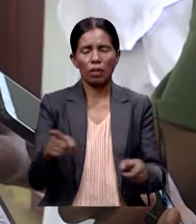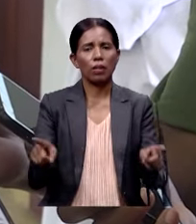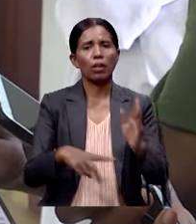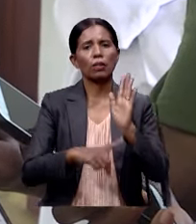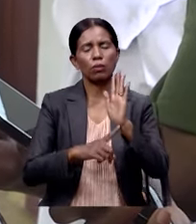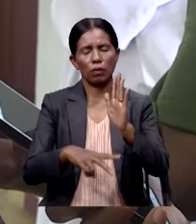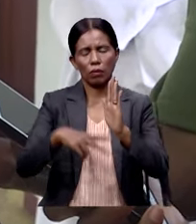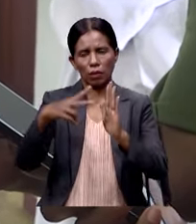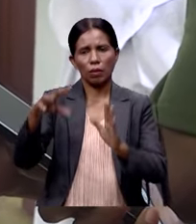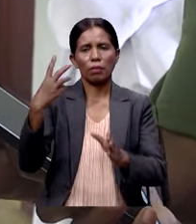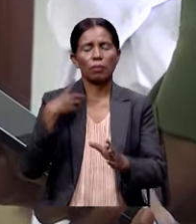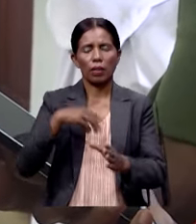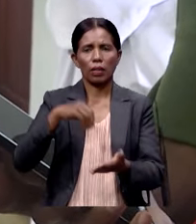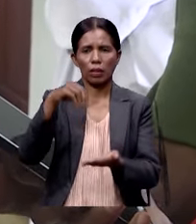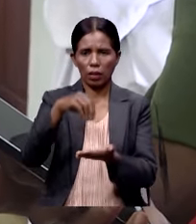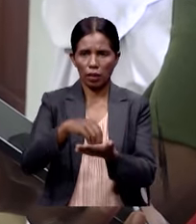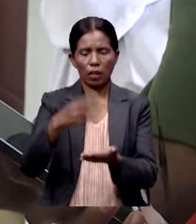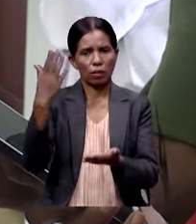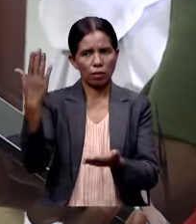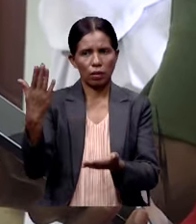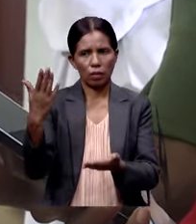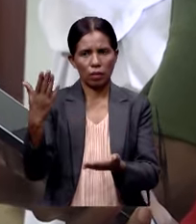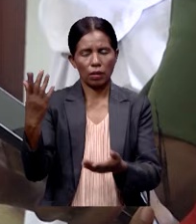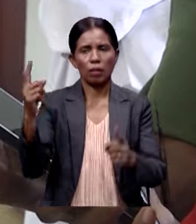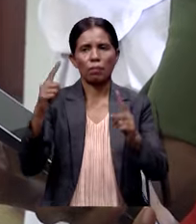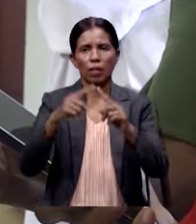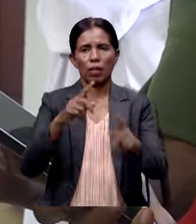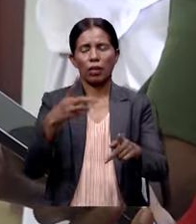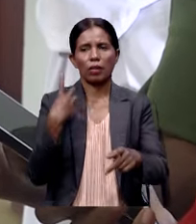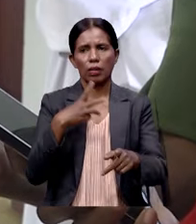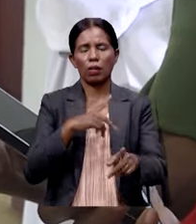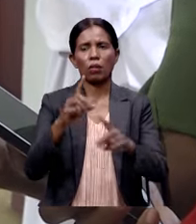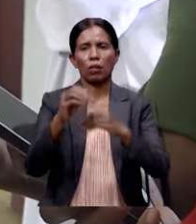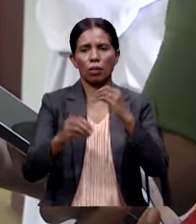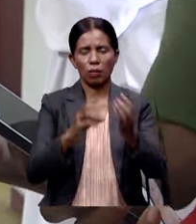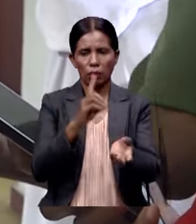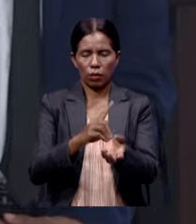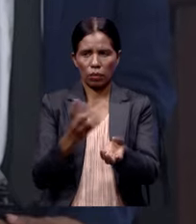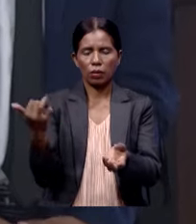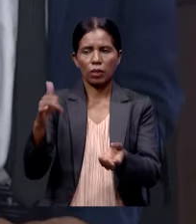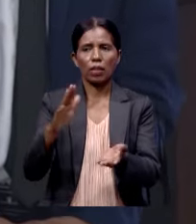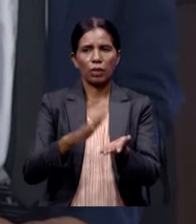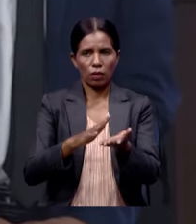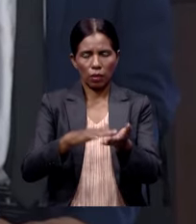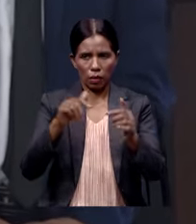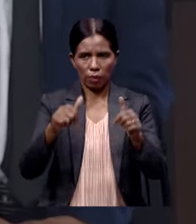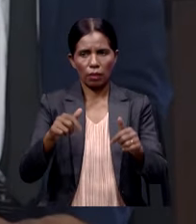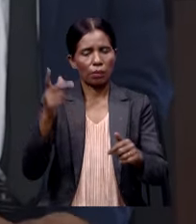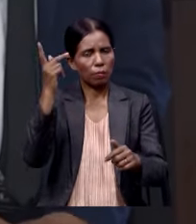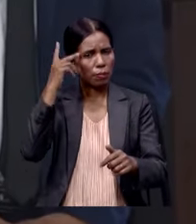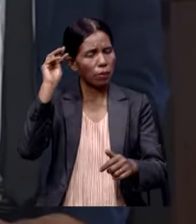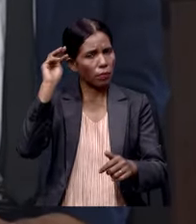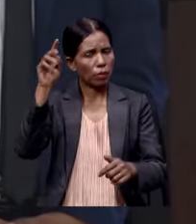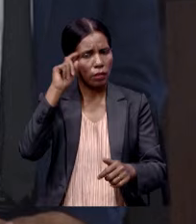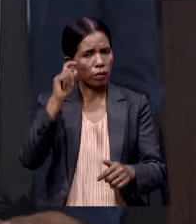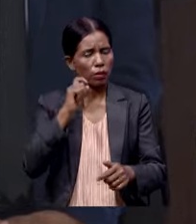ni va a mejorar kudamos y hija liliu va a ser ne beita ko kale ko na beita ne médico ser ne be escola ne antes ne primer ministro Kairala Senana